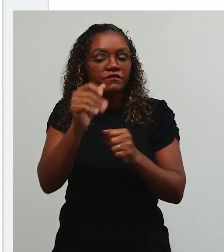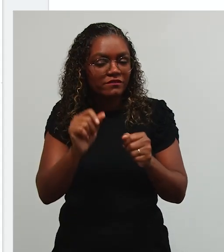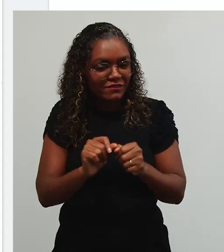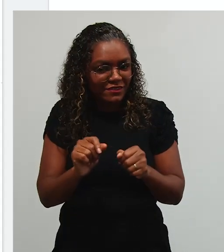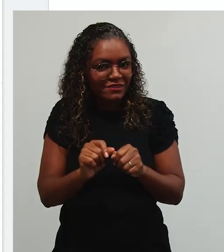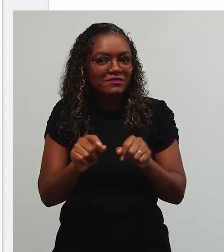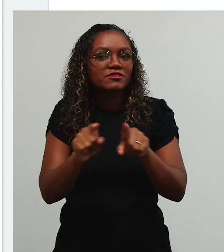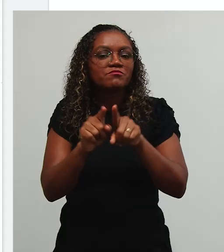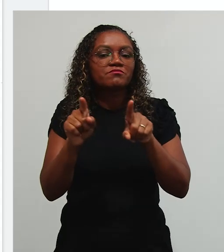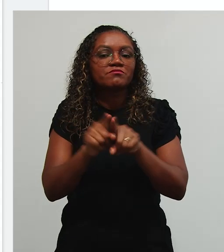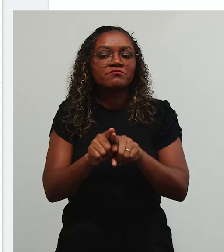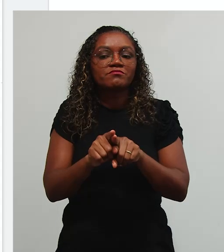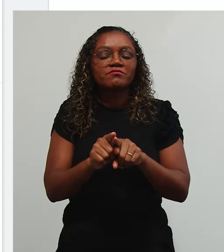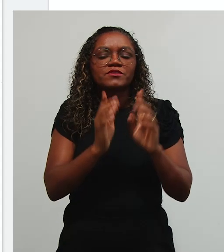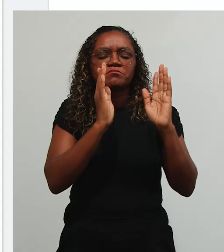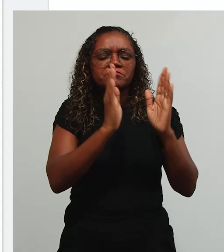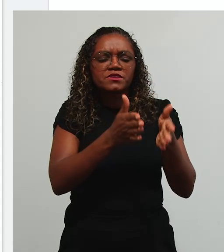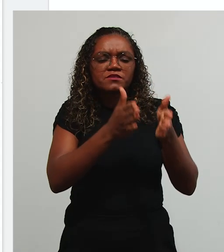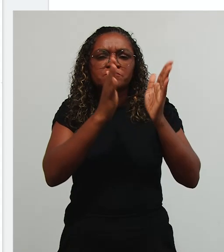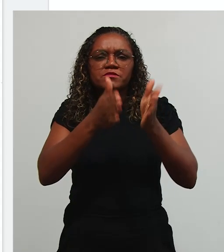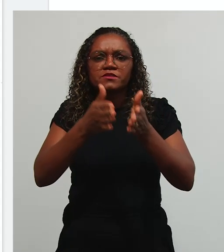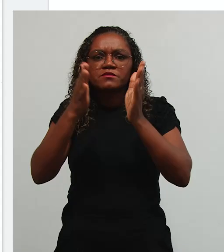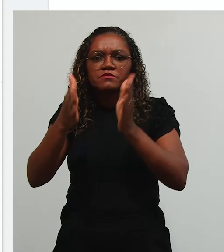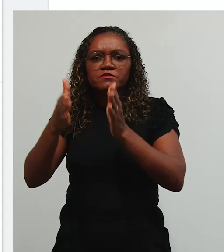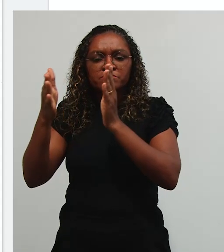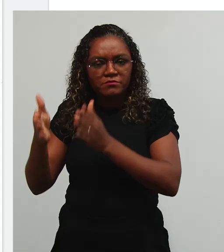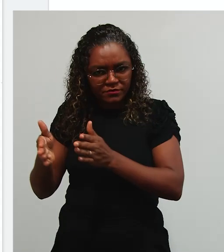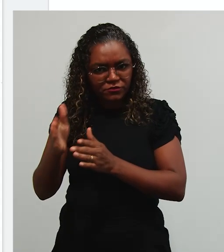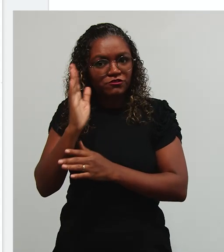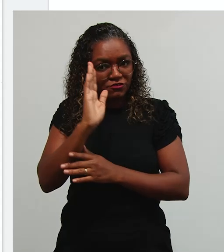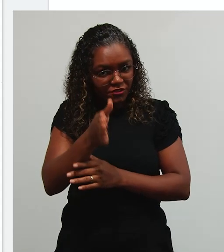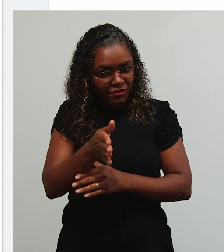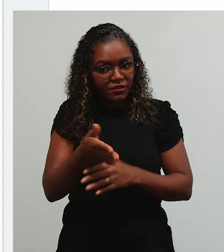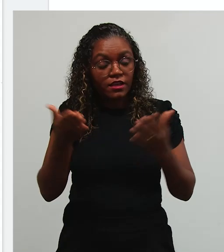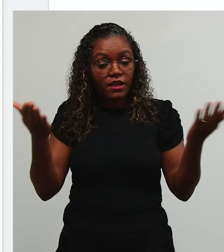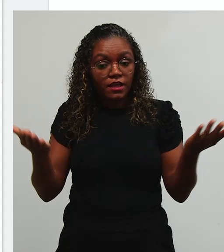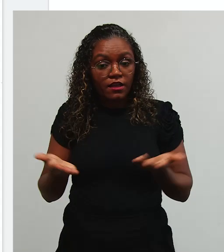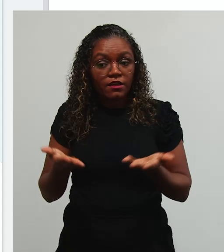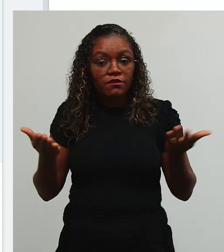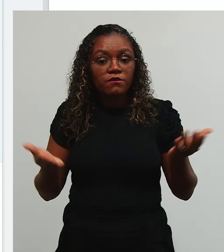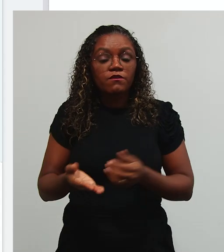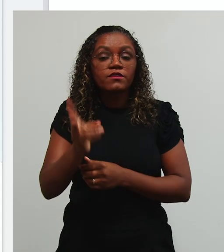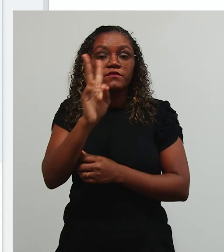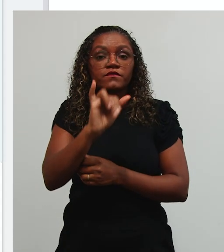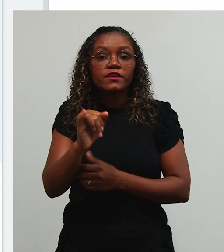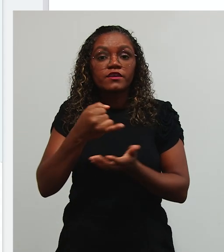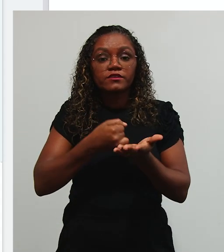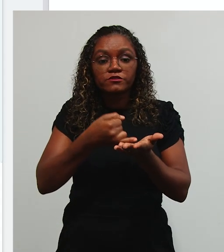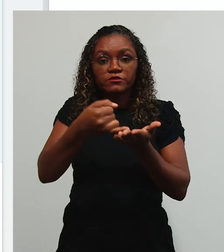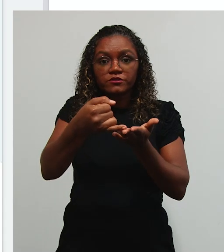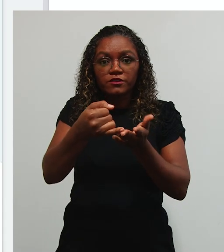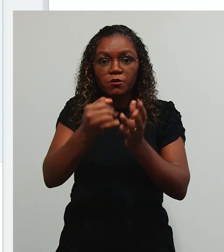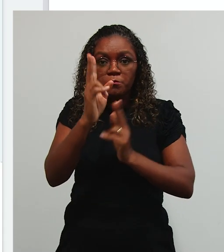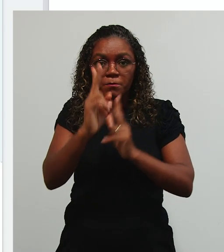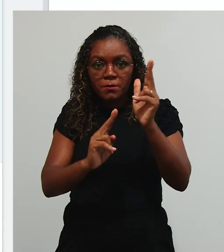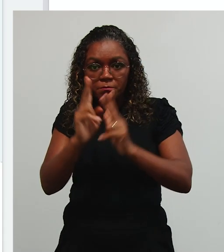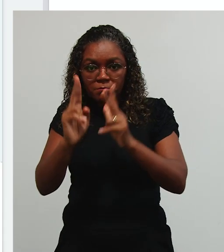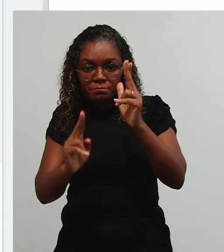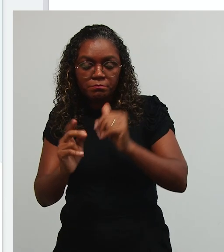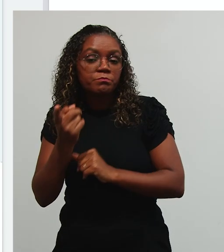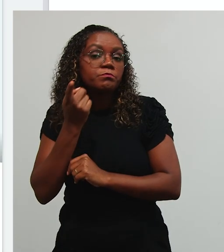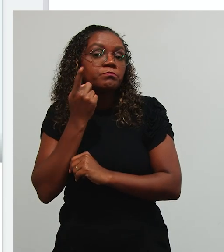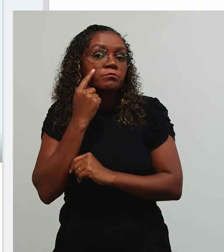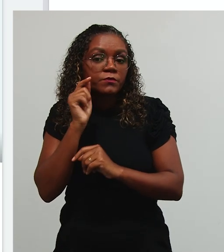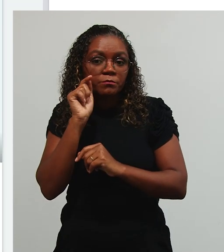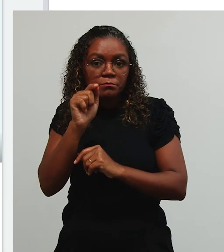as seções que estão indicadas no roteiro didático. E aí a gente vai editar a introdução. Então a gente clica aqui na nossa página